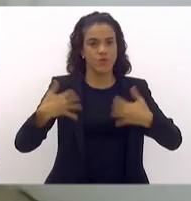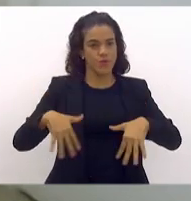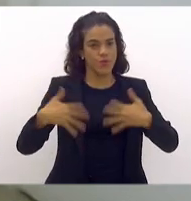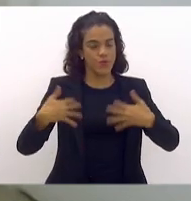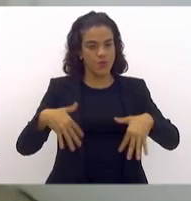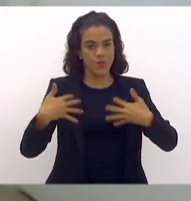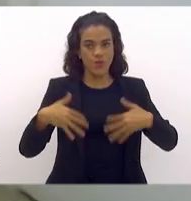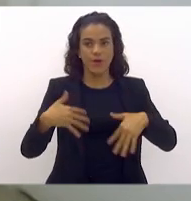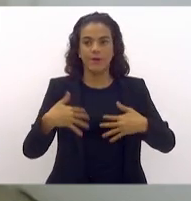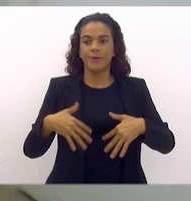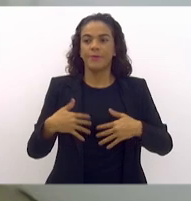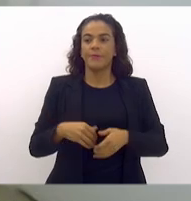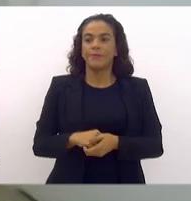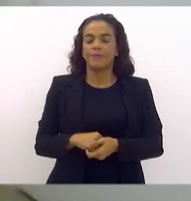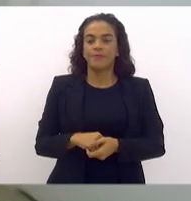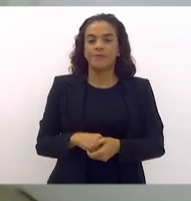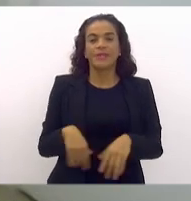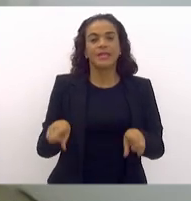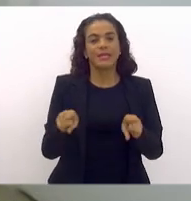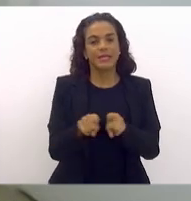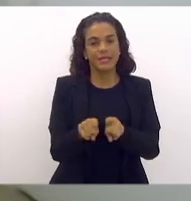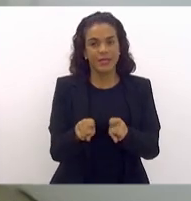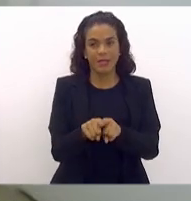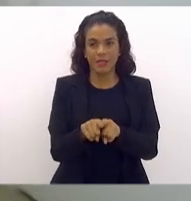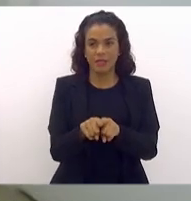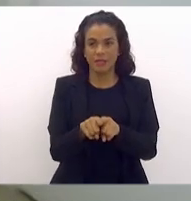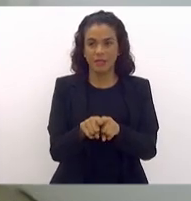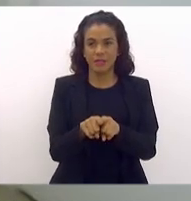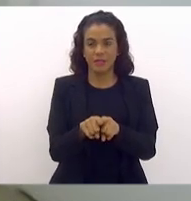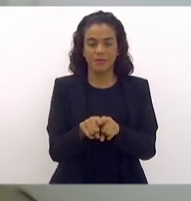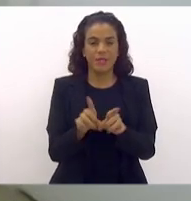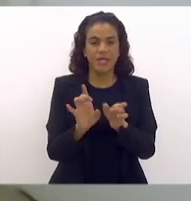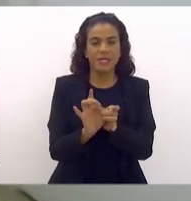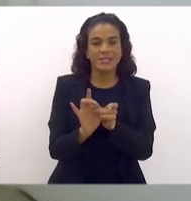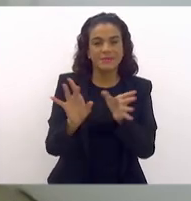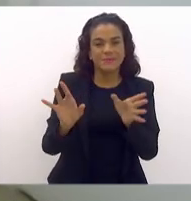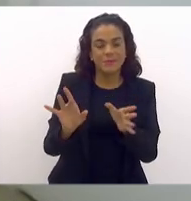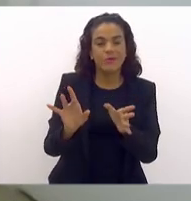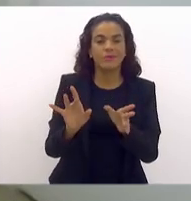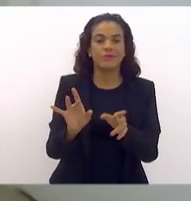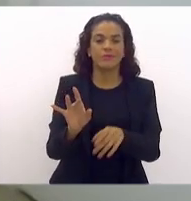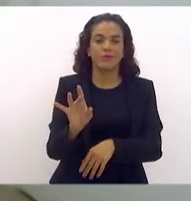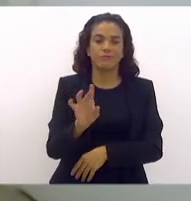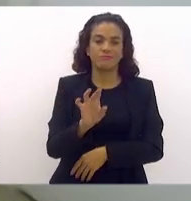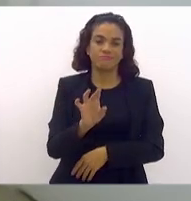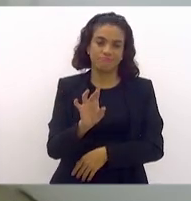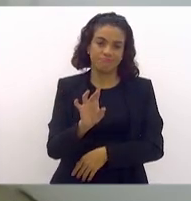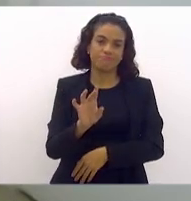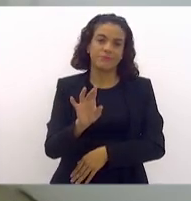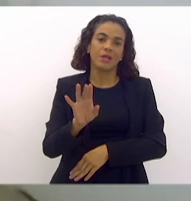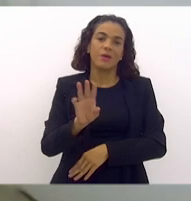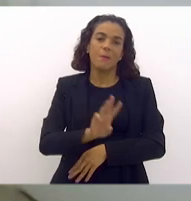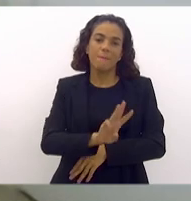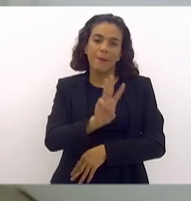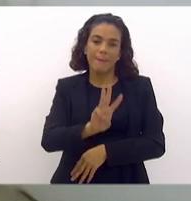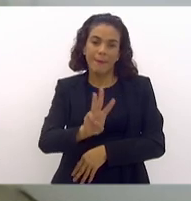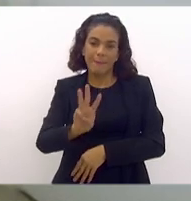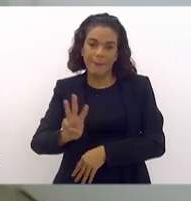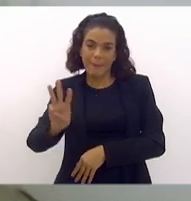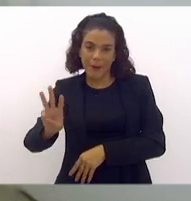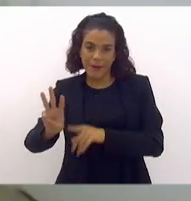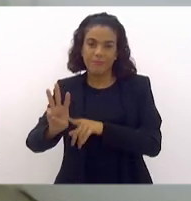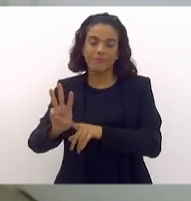grande, e deixar também disponível o endereço da Central Nacional de Denúncias da Cifernet,